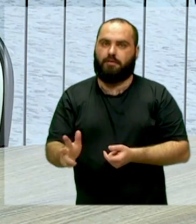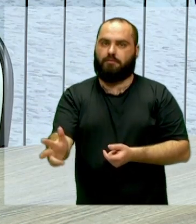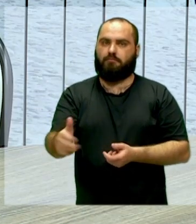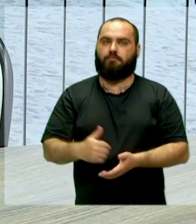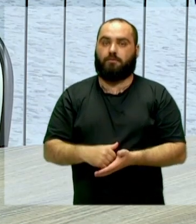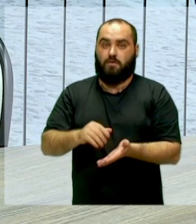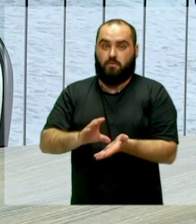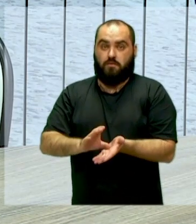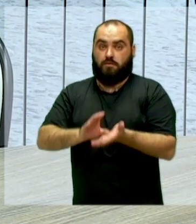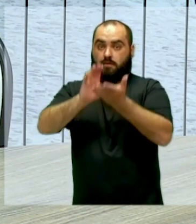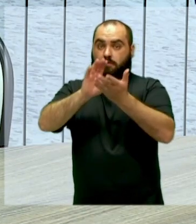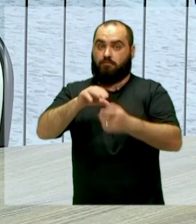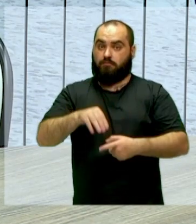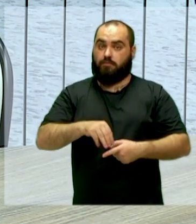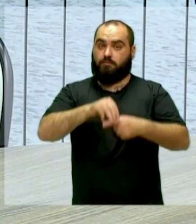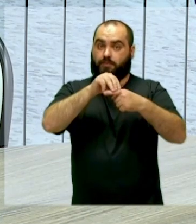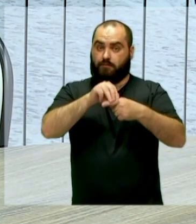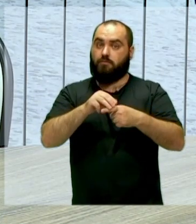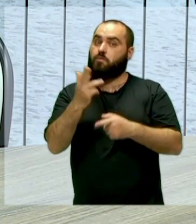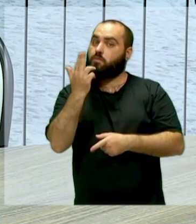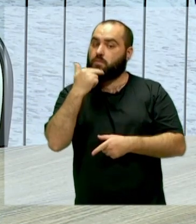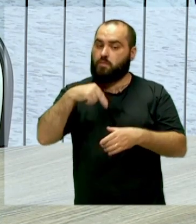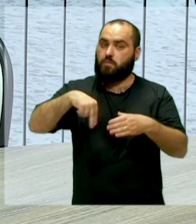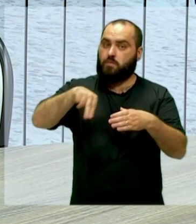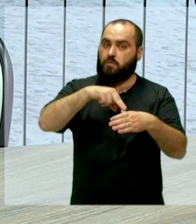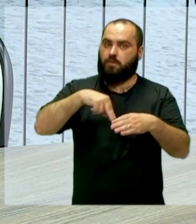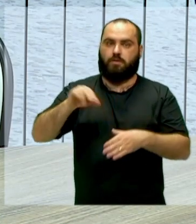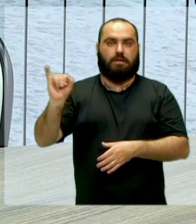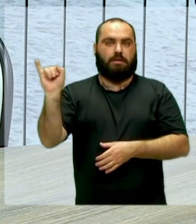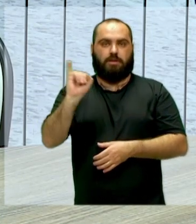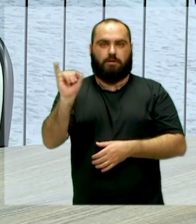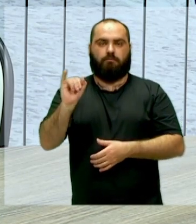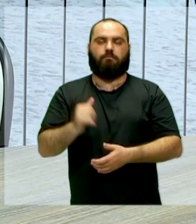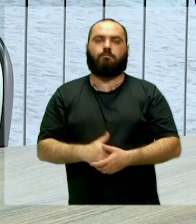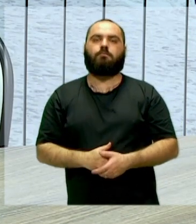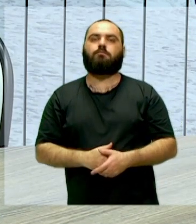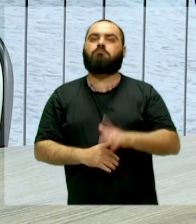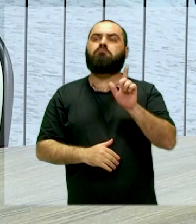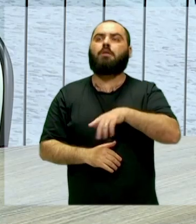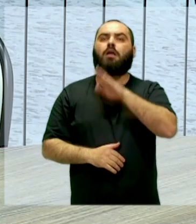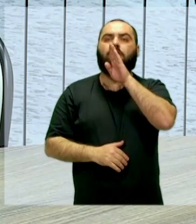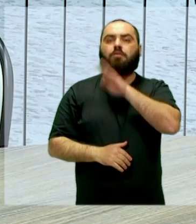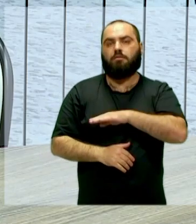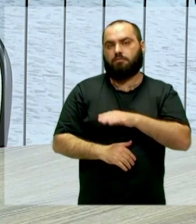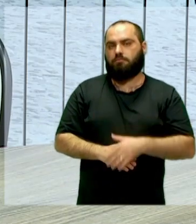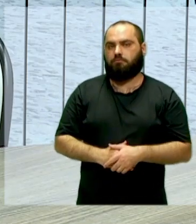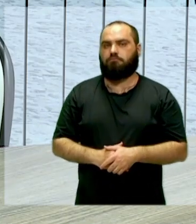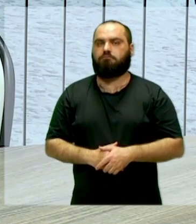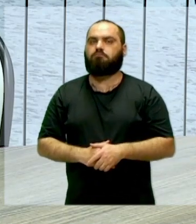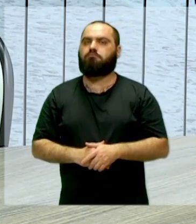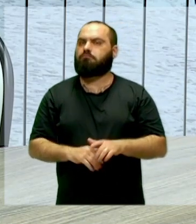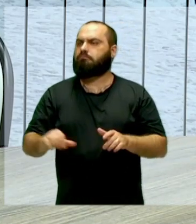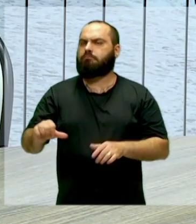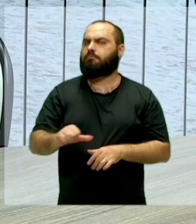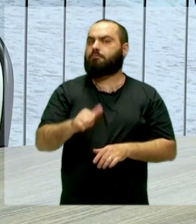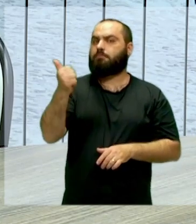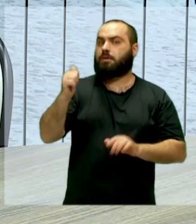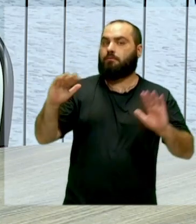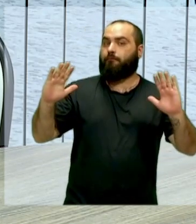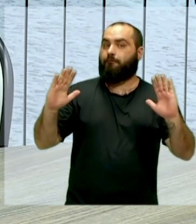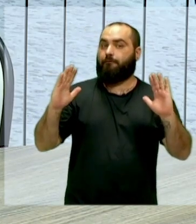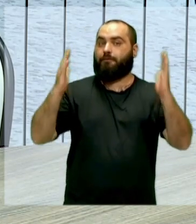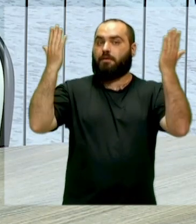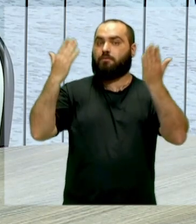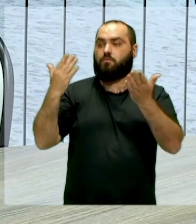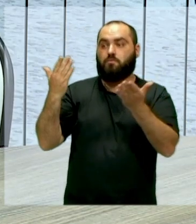Municipal de segurança alimentar e nutricional de Itajaí tá puxando vai ser a tarde então é um é um dos primeiros eventos abrindo a